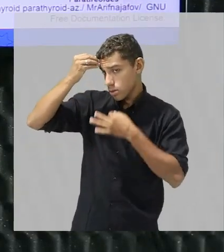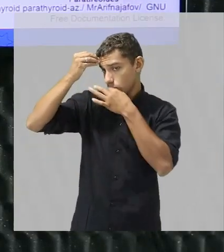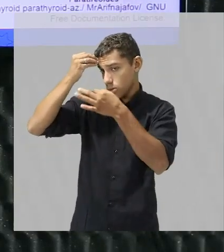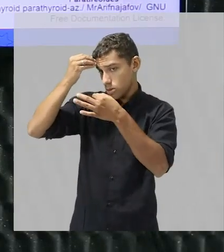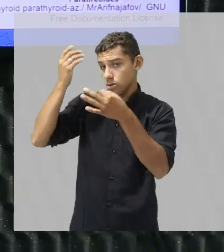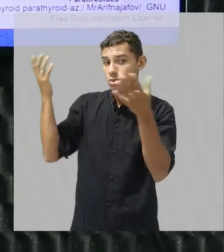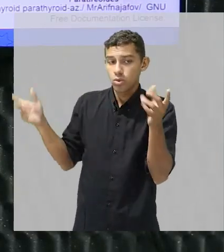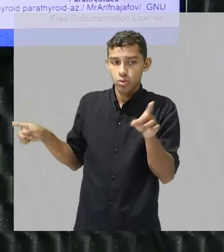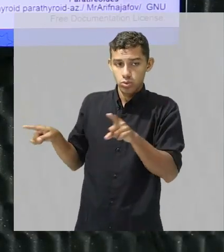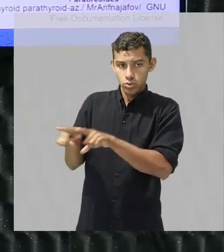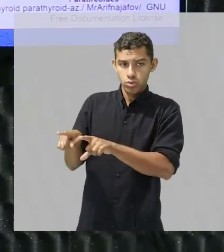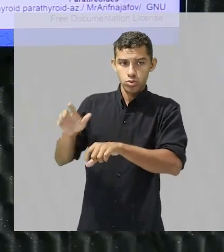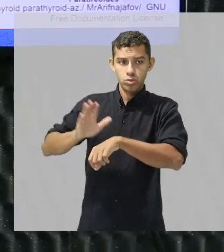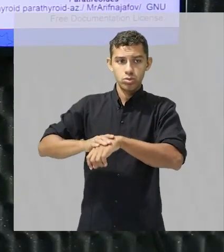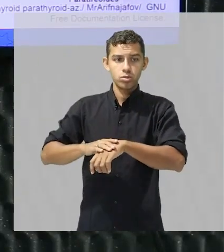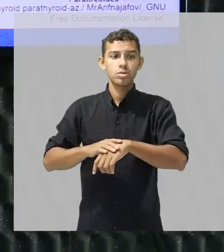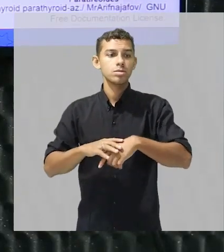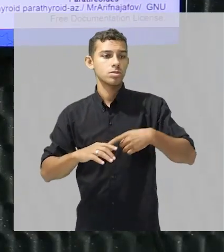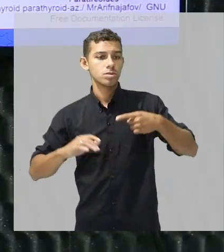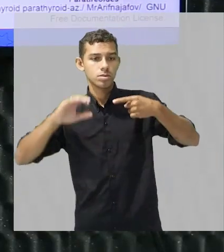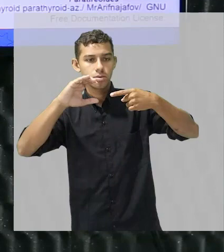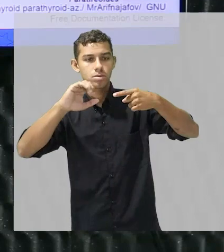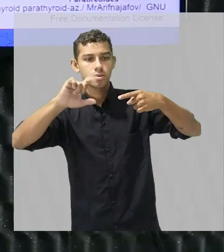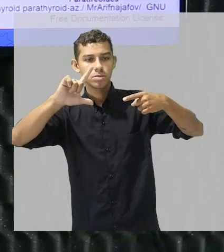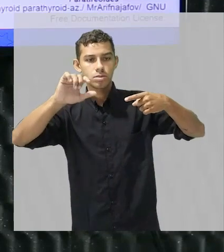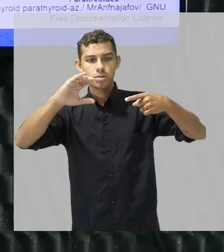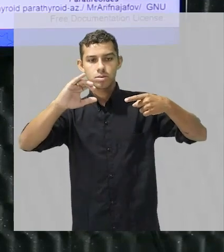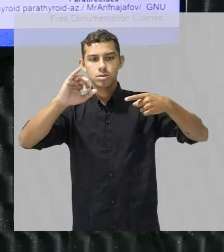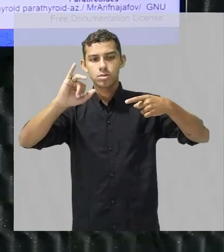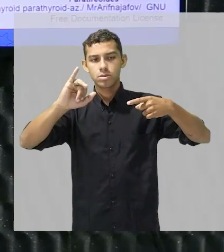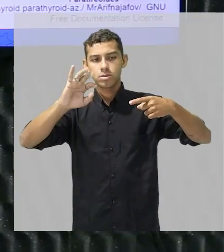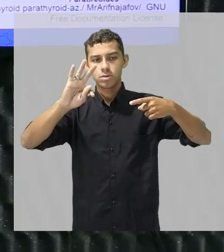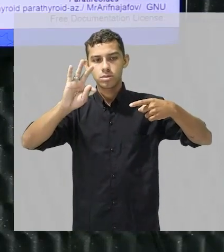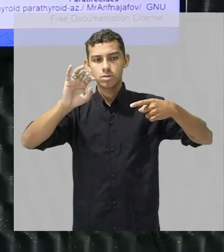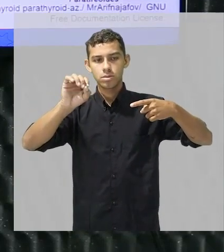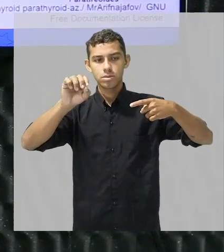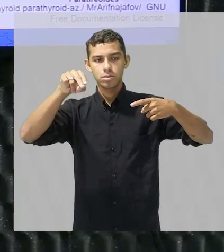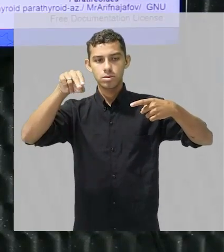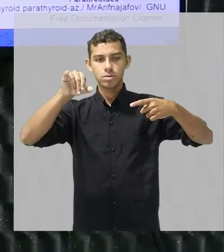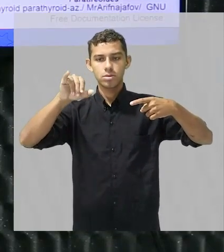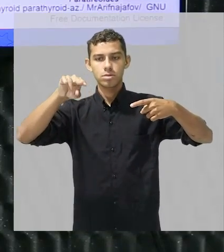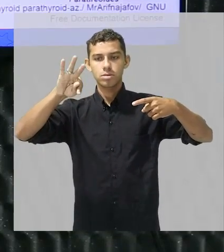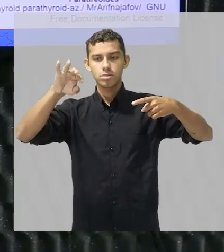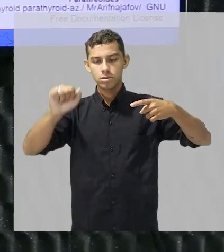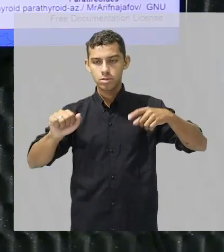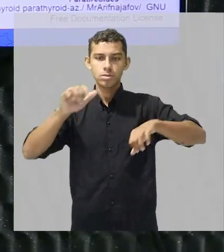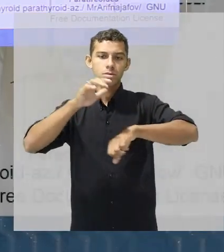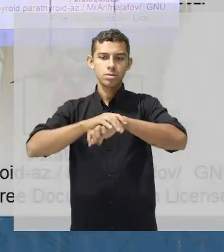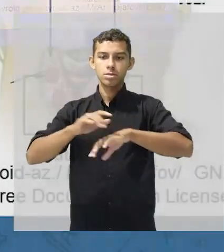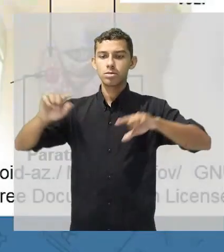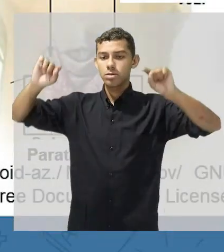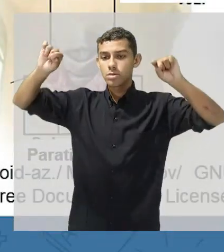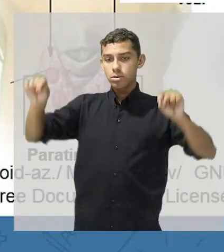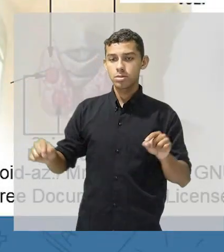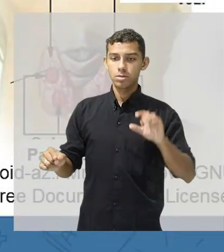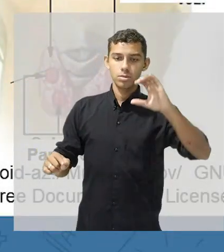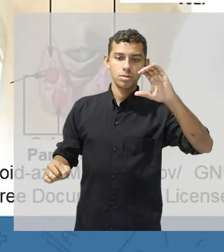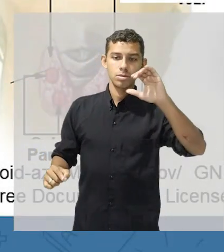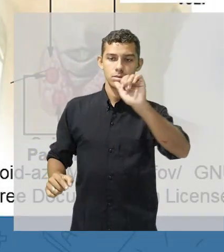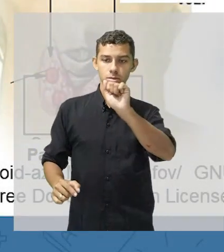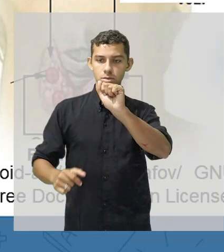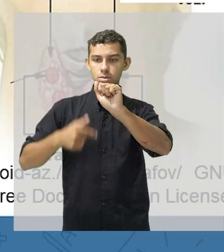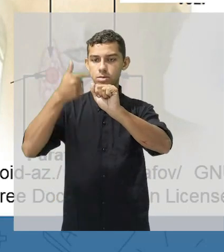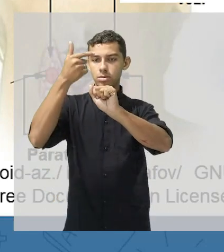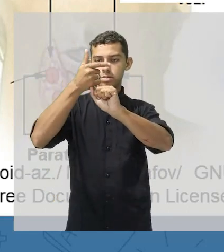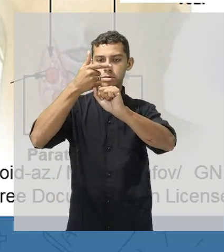T3 e do T4, a gente ainda tem o hormônio calcitonina, que é produzido pela tireoide. Ele atua diminuindo a quantidade de cálcio do sangue.